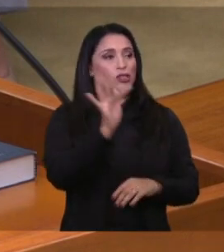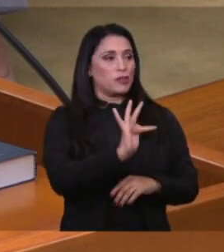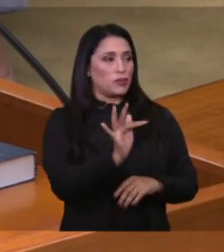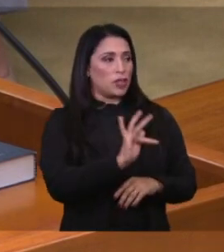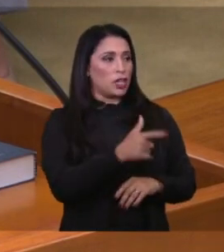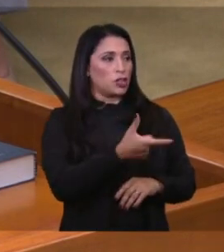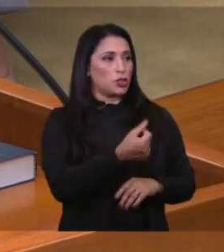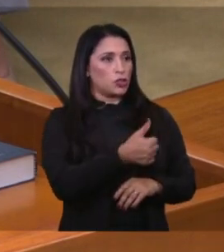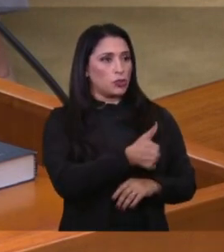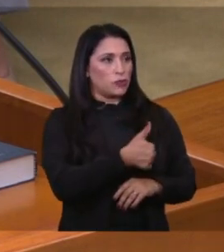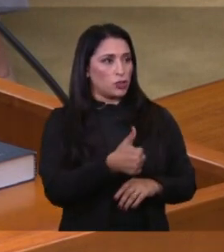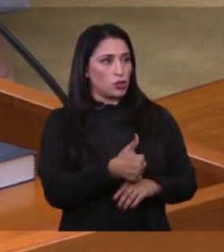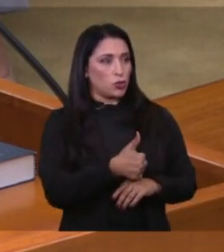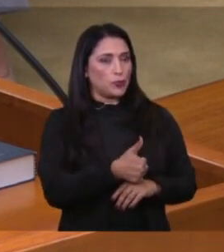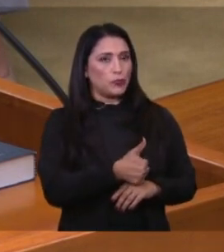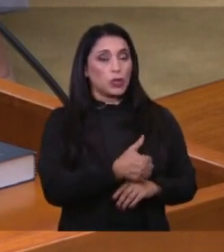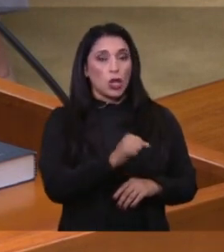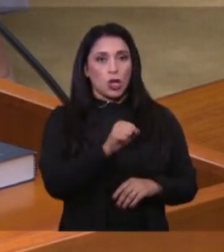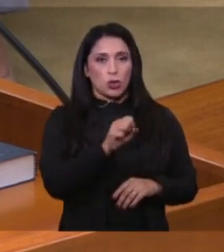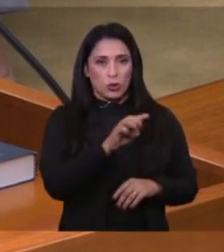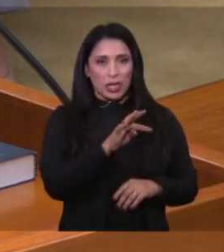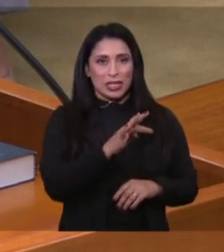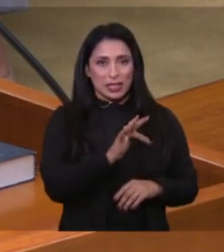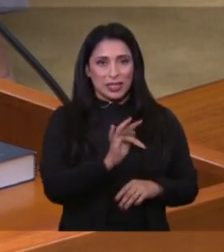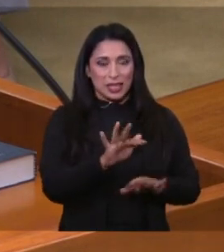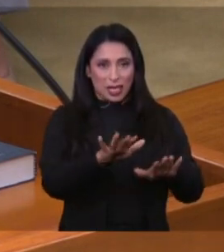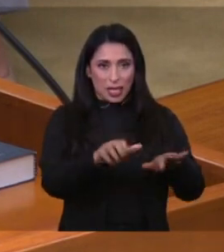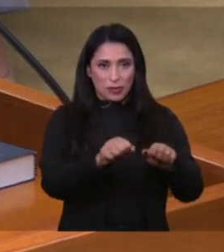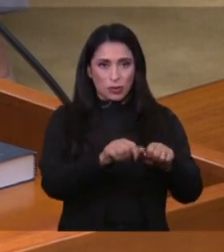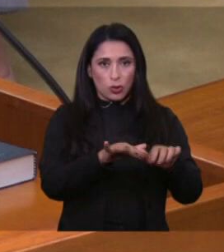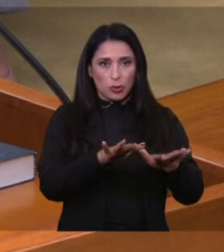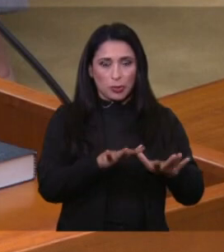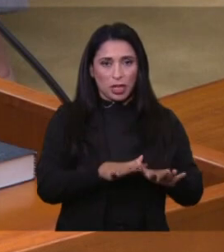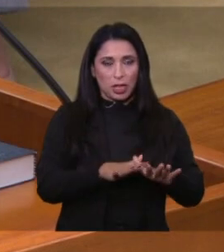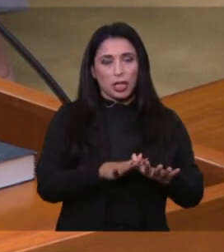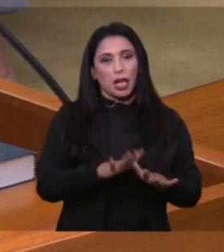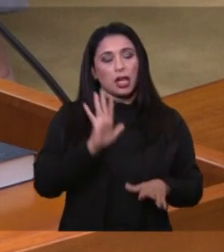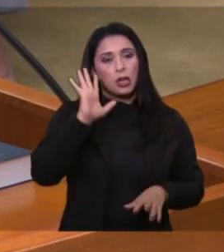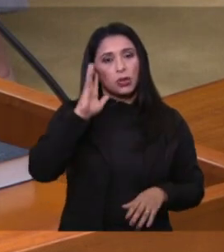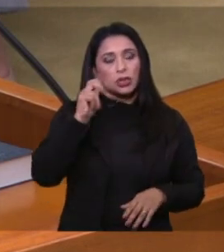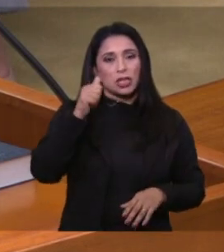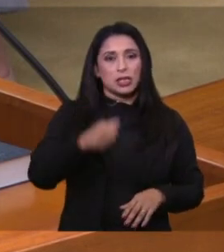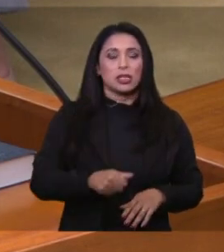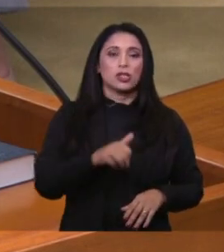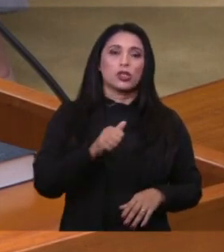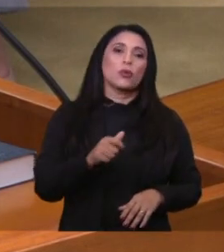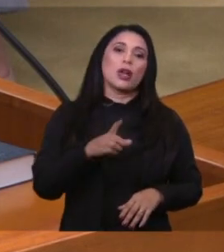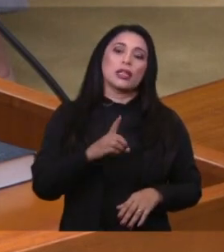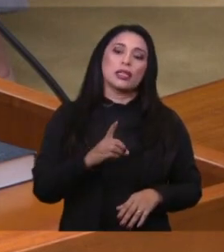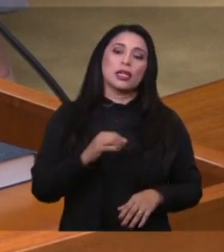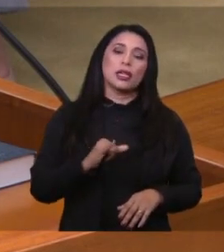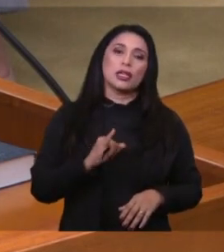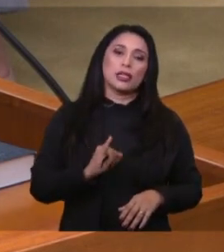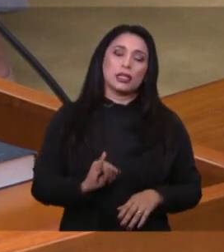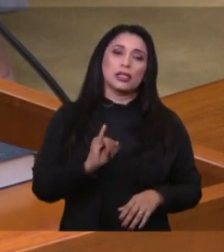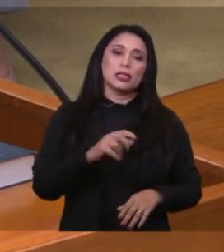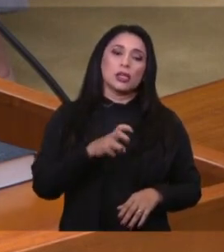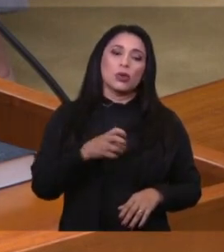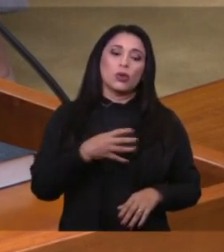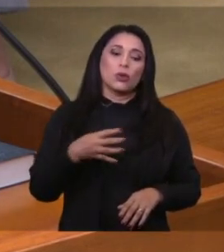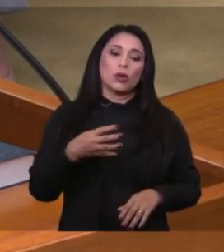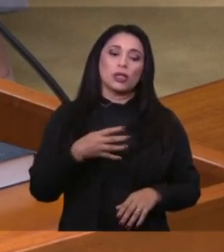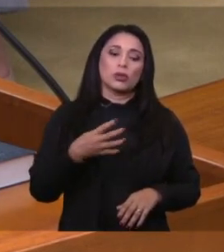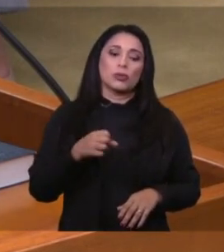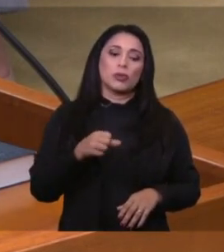Neste plenário do Supremo Tribunal Federal, há deliberação sobre a ADI 5469, o tema 1093,